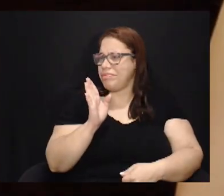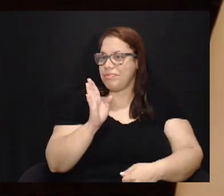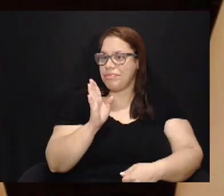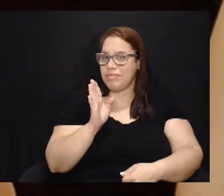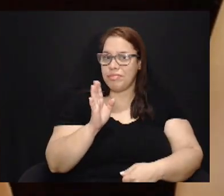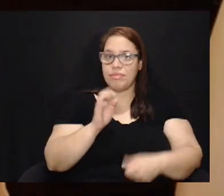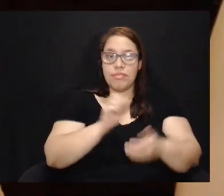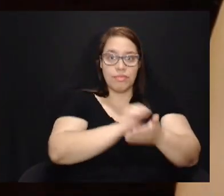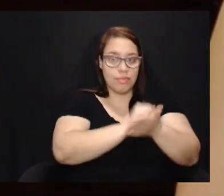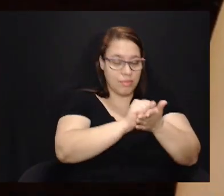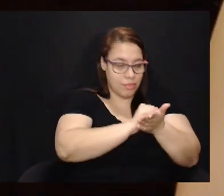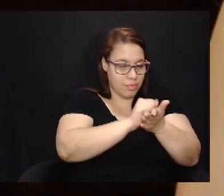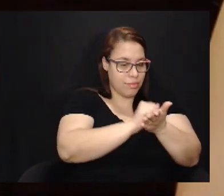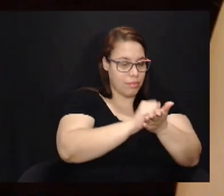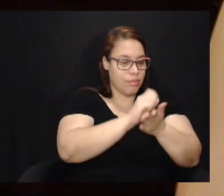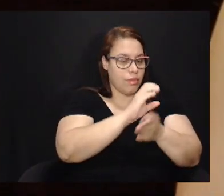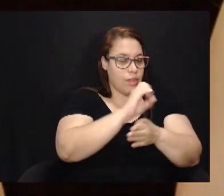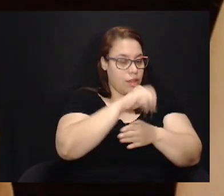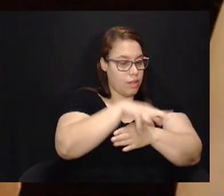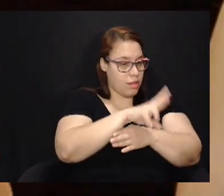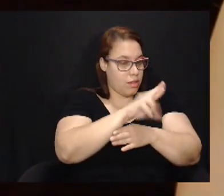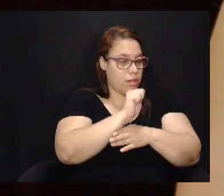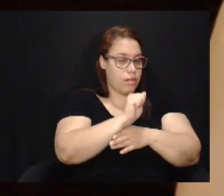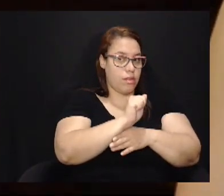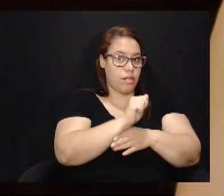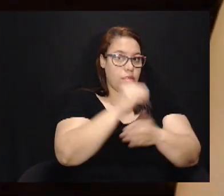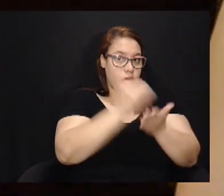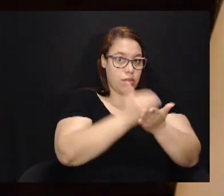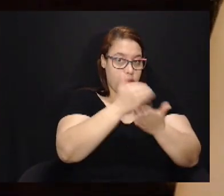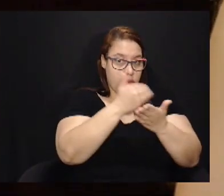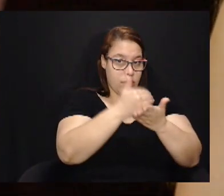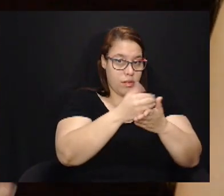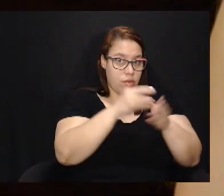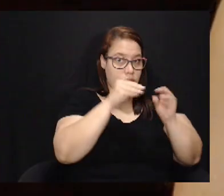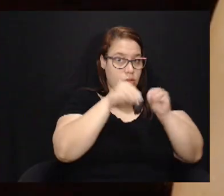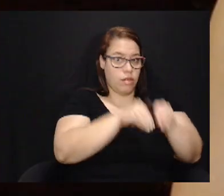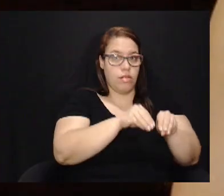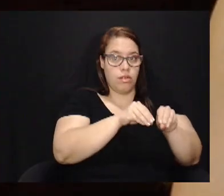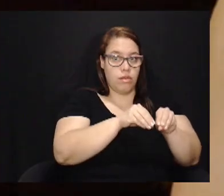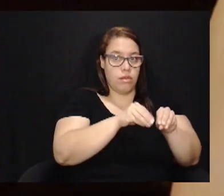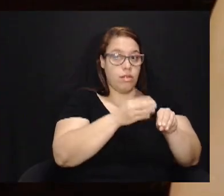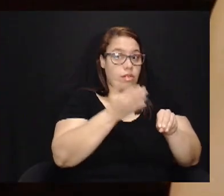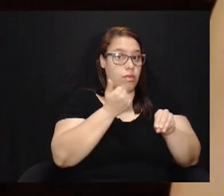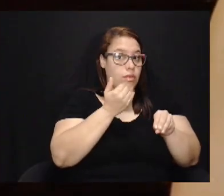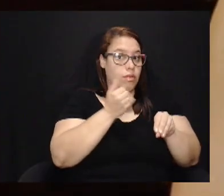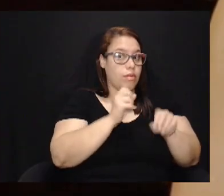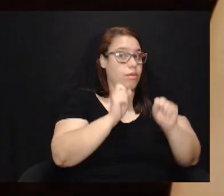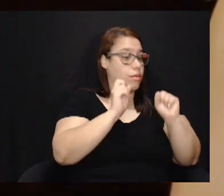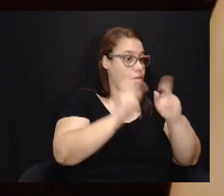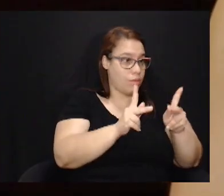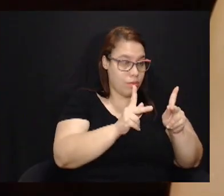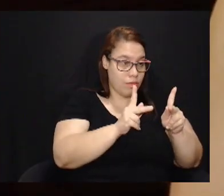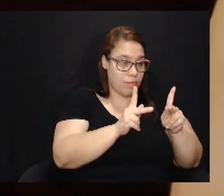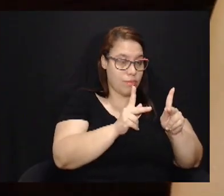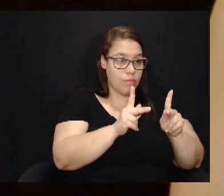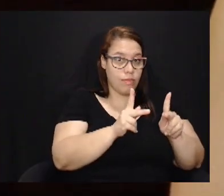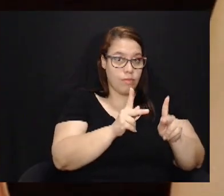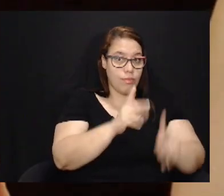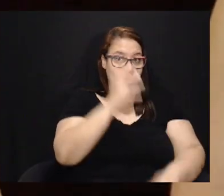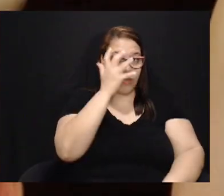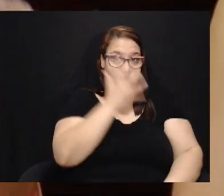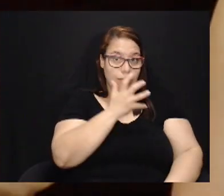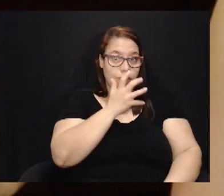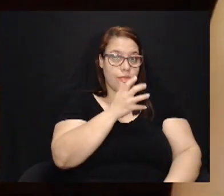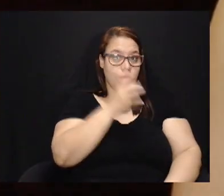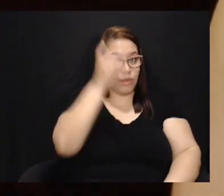a cenoura, você pode, inclusive, cortá-la e consumir a casca. E está tudo bem. Olha aí. Sério? Nossa, que facilidade. Então,